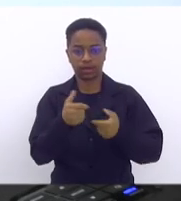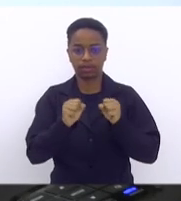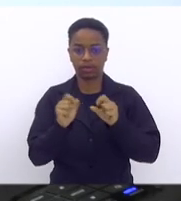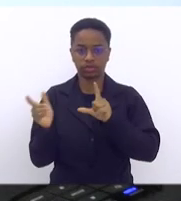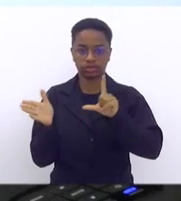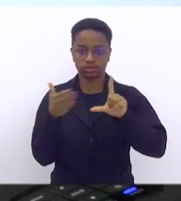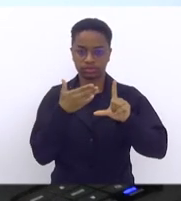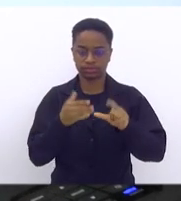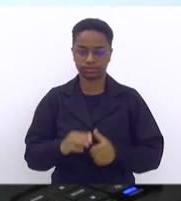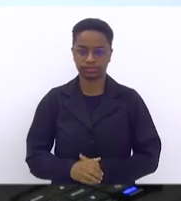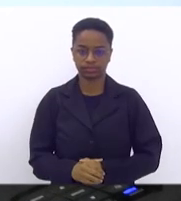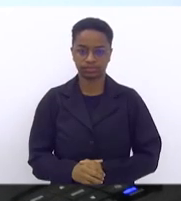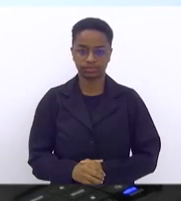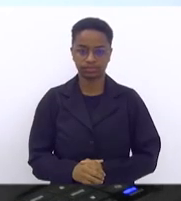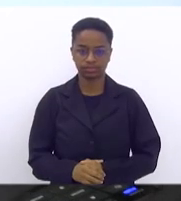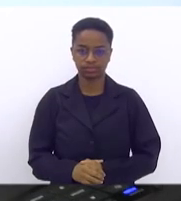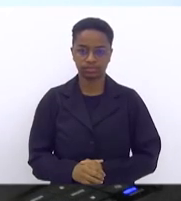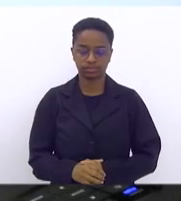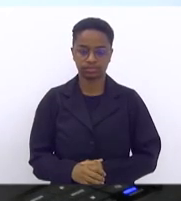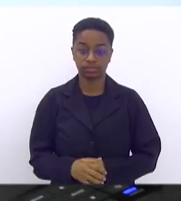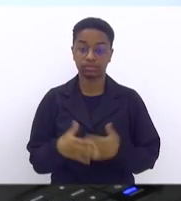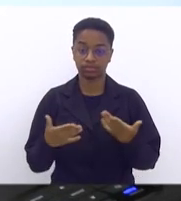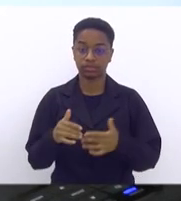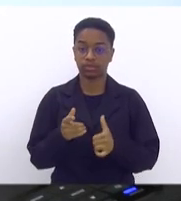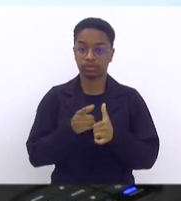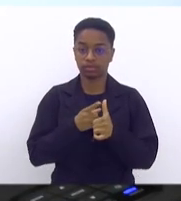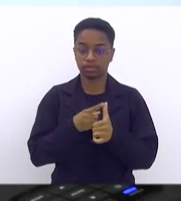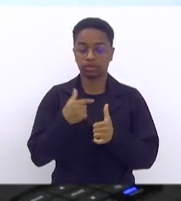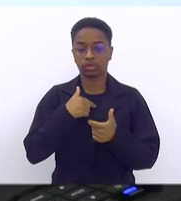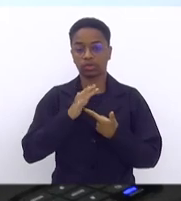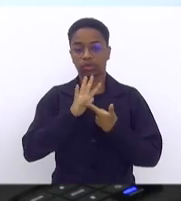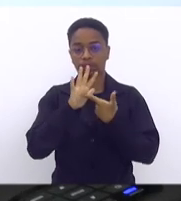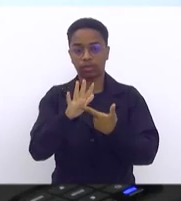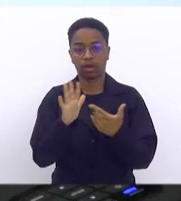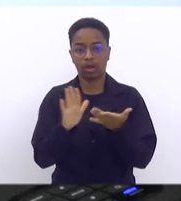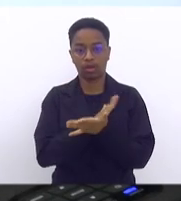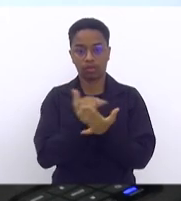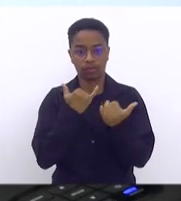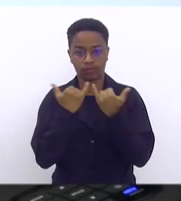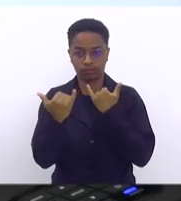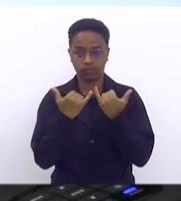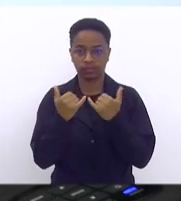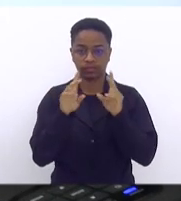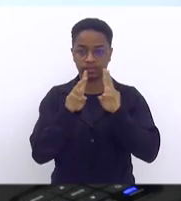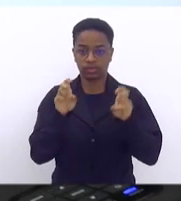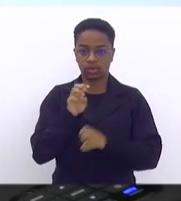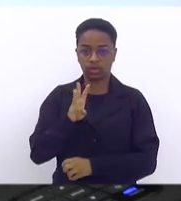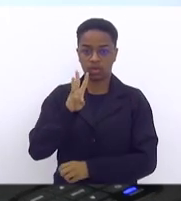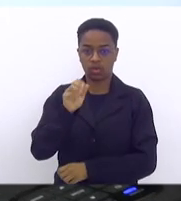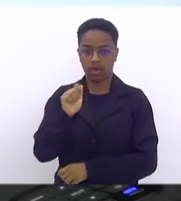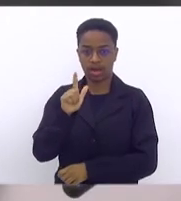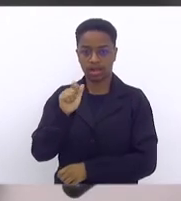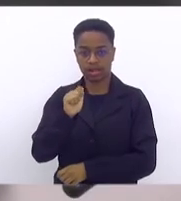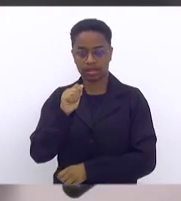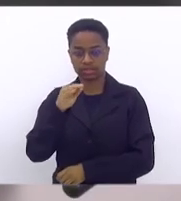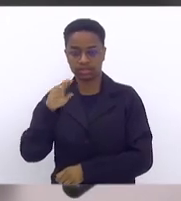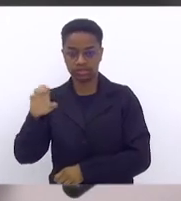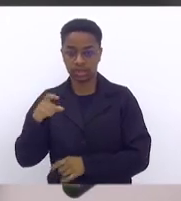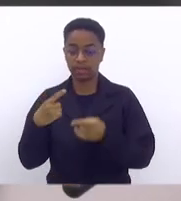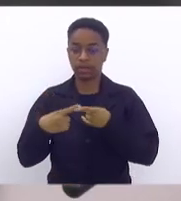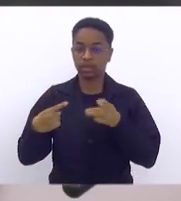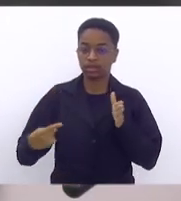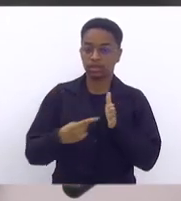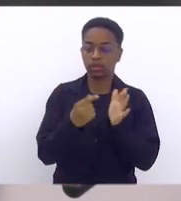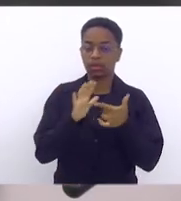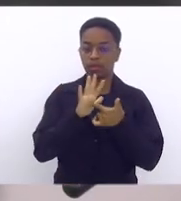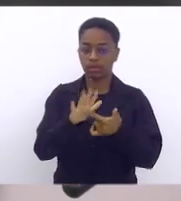por favor? Nesse primeiro caso, eu vou apresentar alguns dados do caso do Wallace, né? A denúncia diz que houve